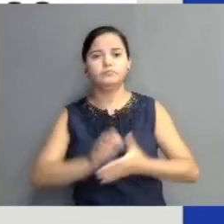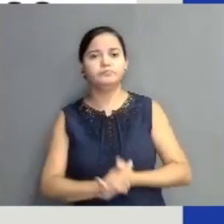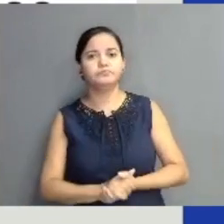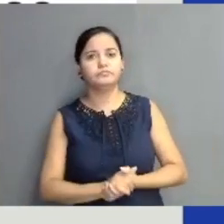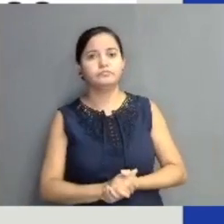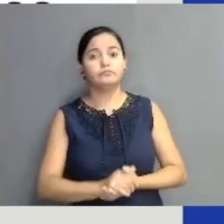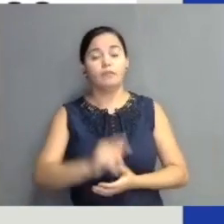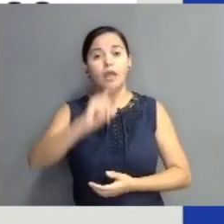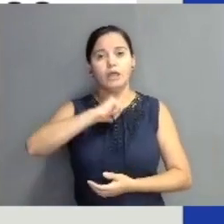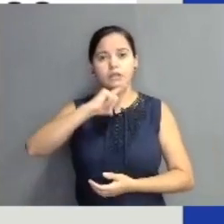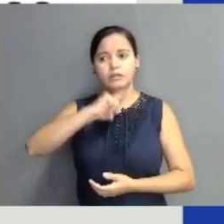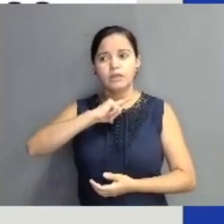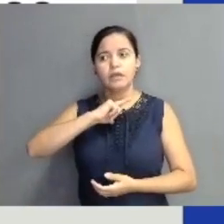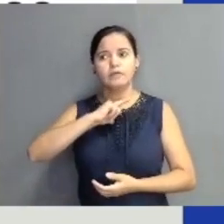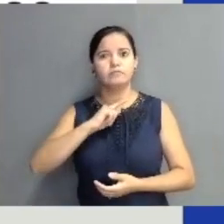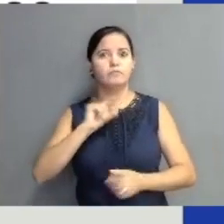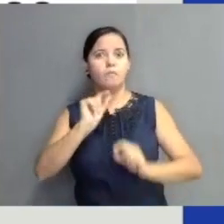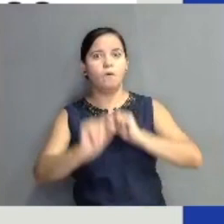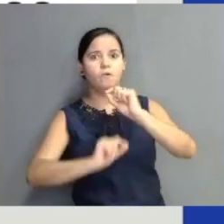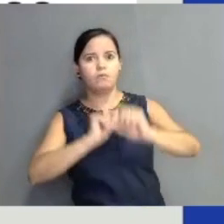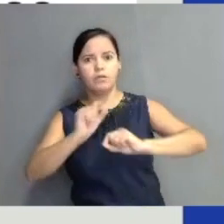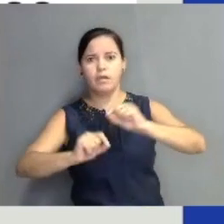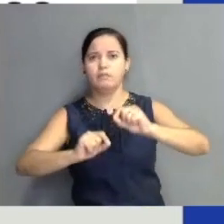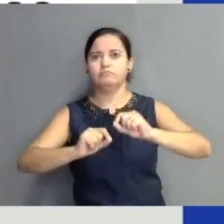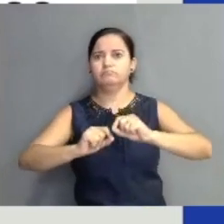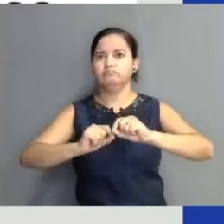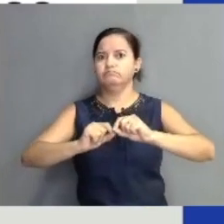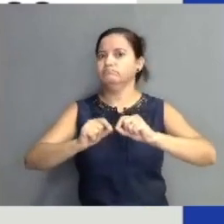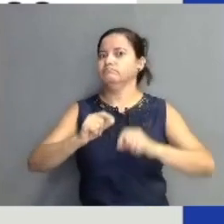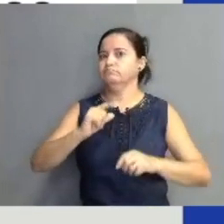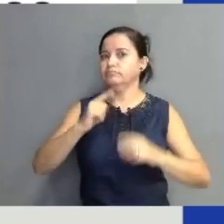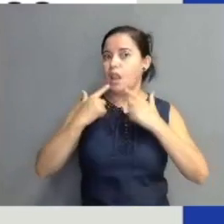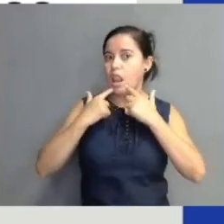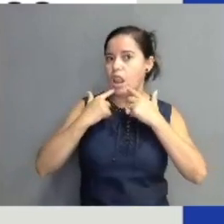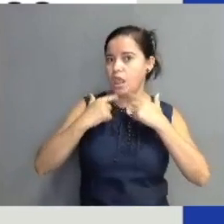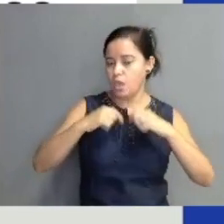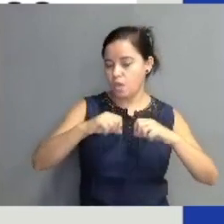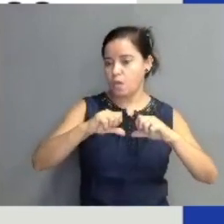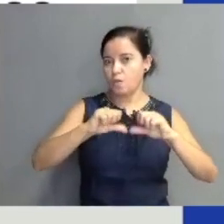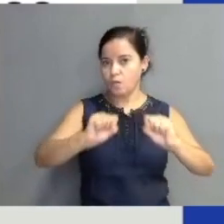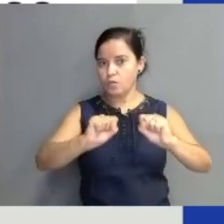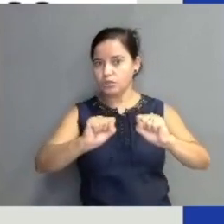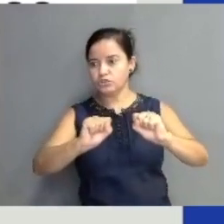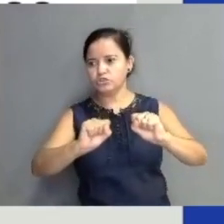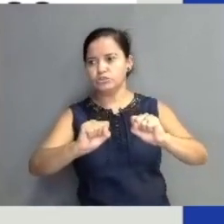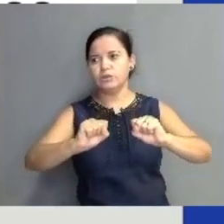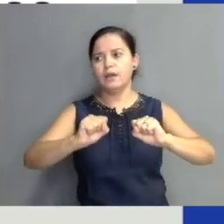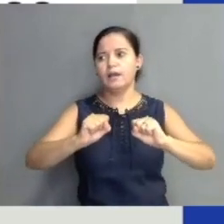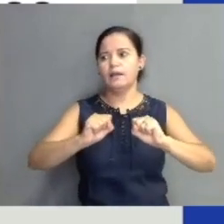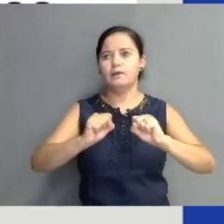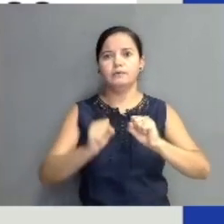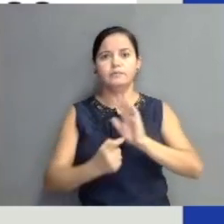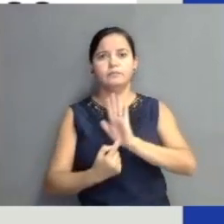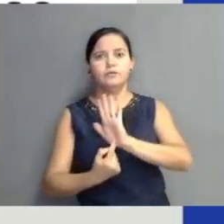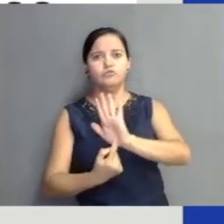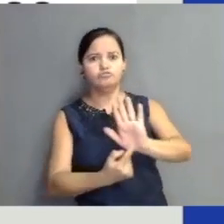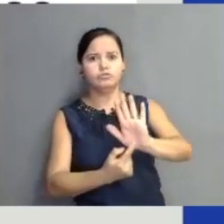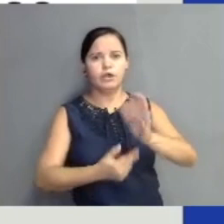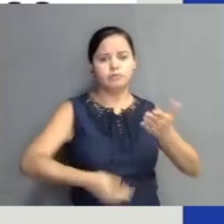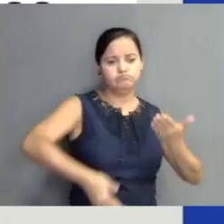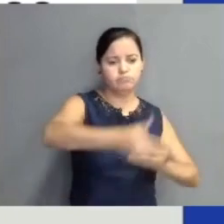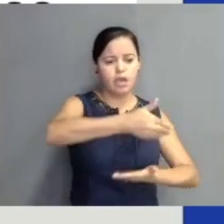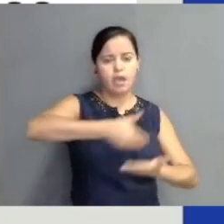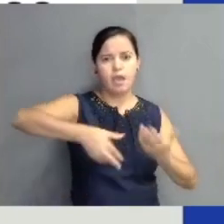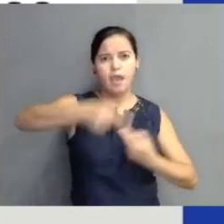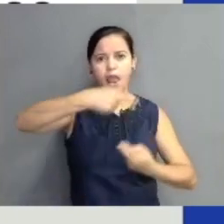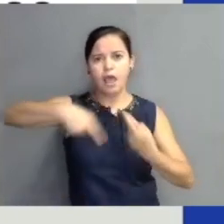uma manifestação linguística construída por enunciados que, relacionados uns aos outros, inclui